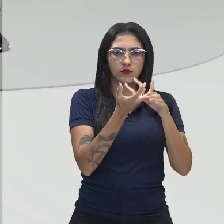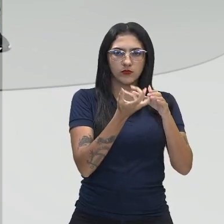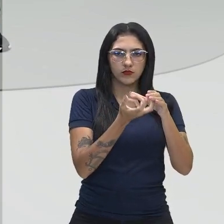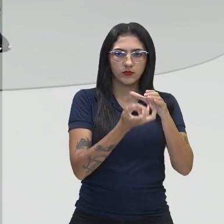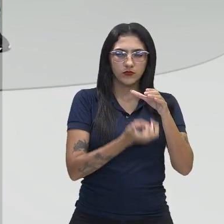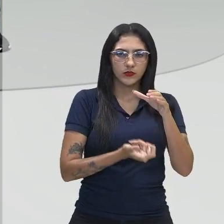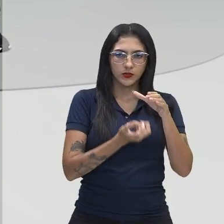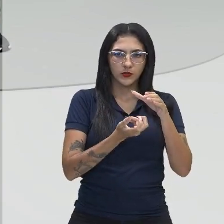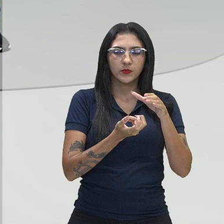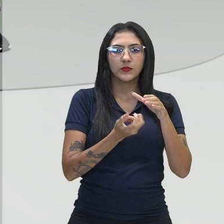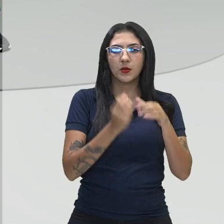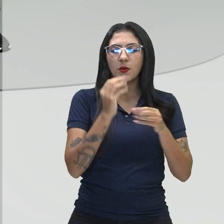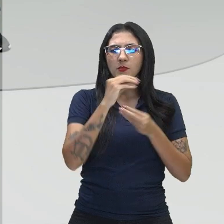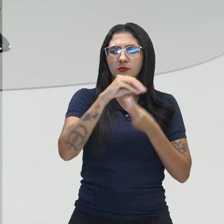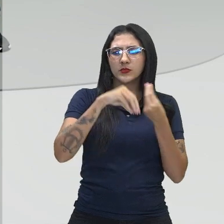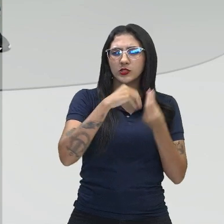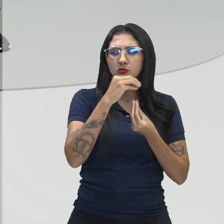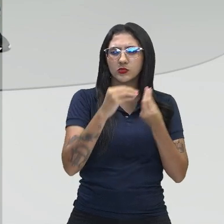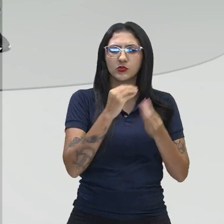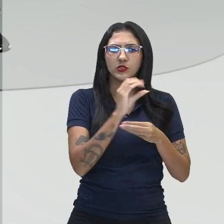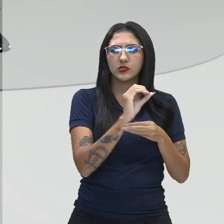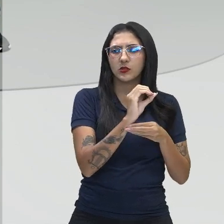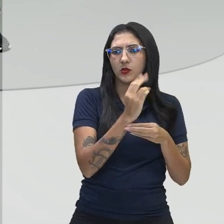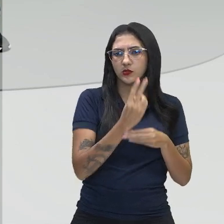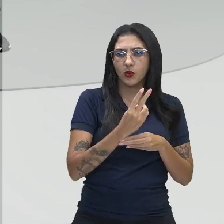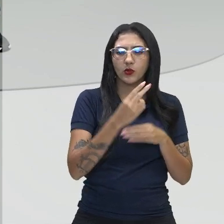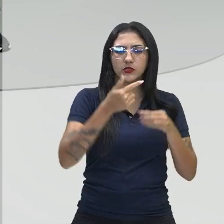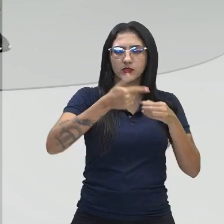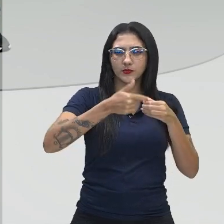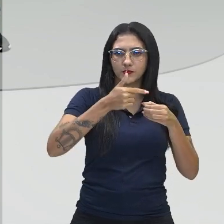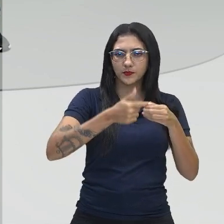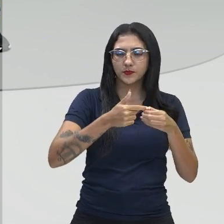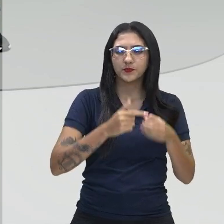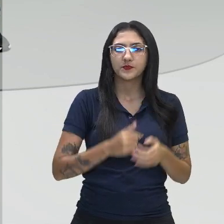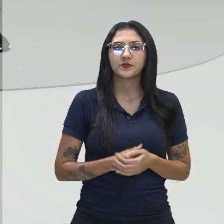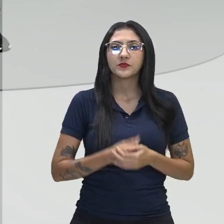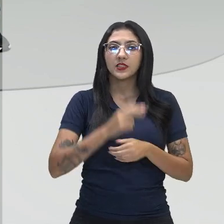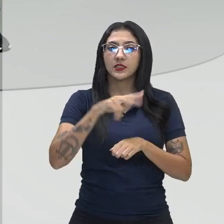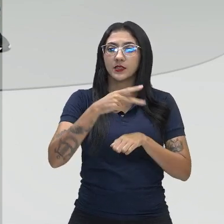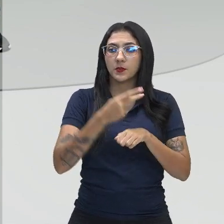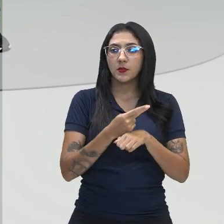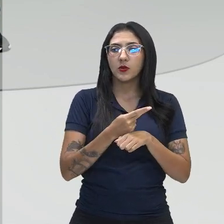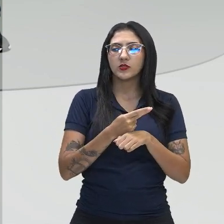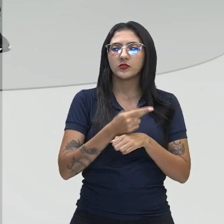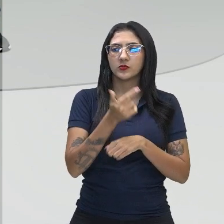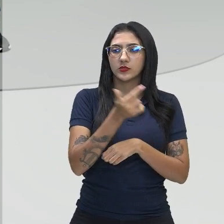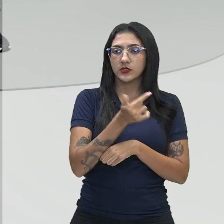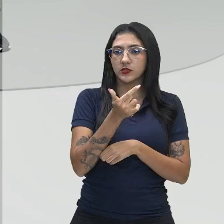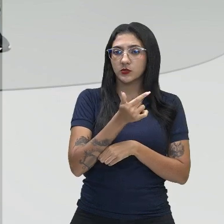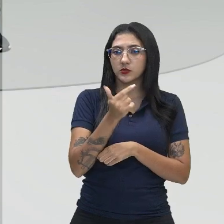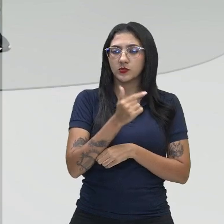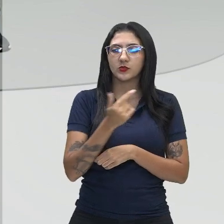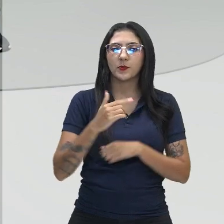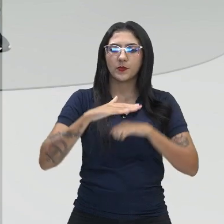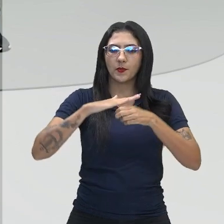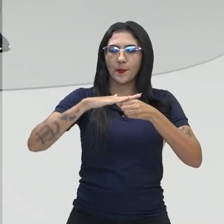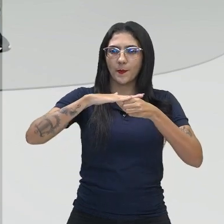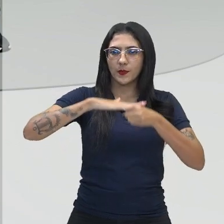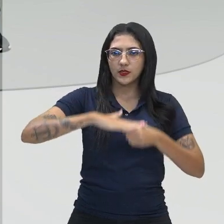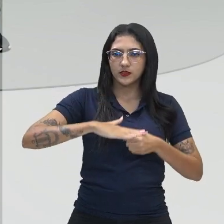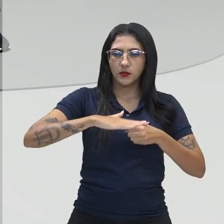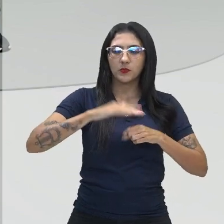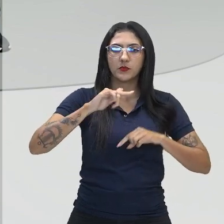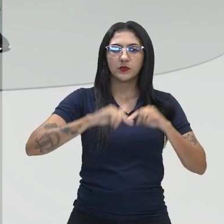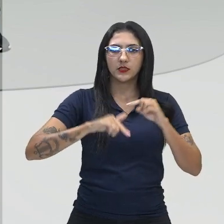pistão aspira uma mistura de ar e combustível, tá certo? Logo na sequência, a segunda fase é a compressão. Aí